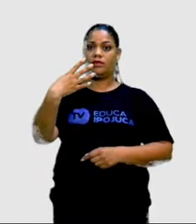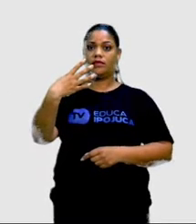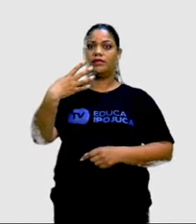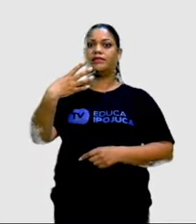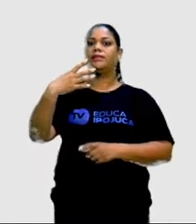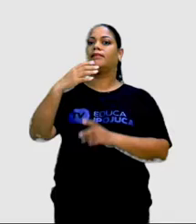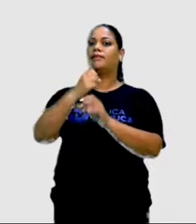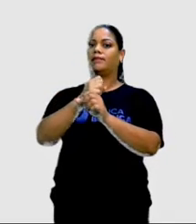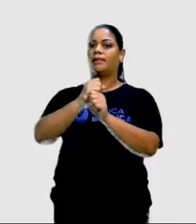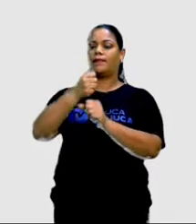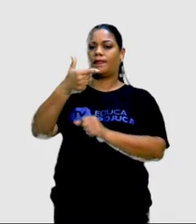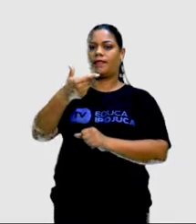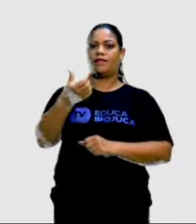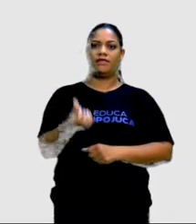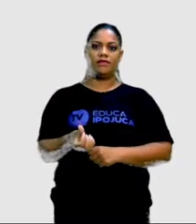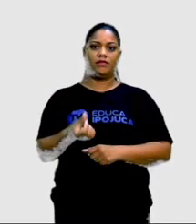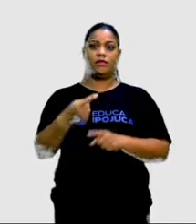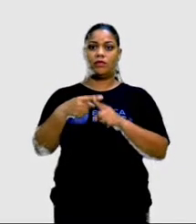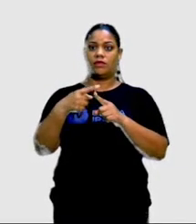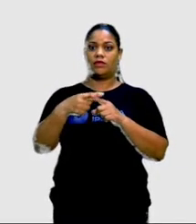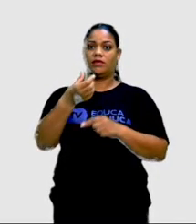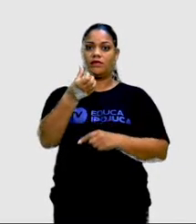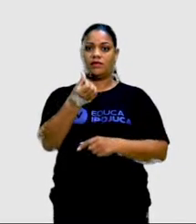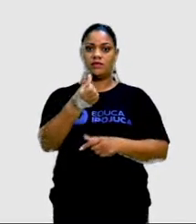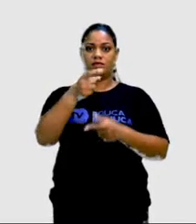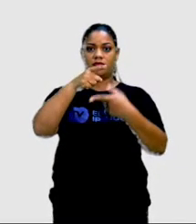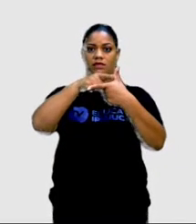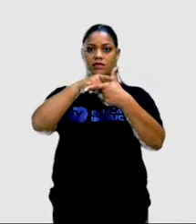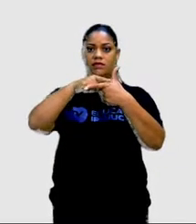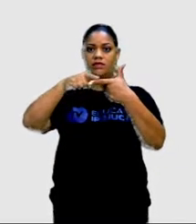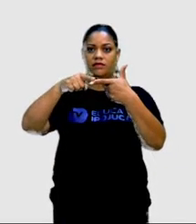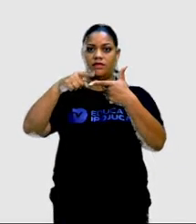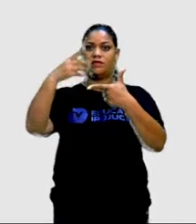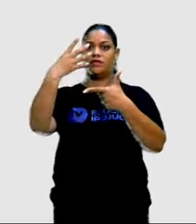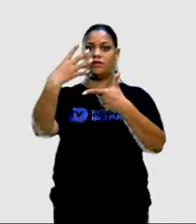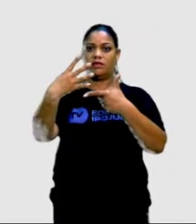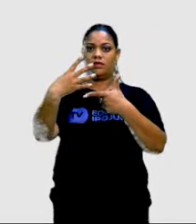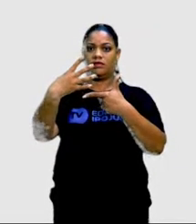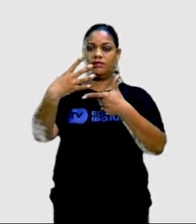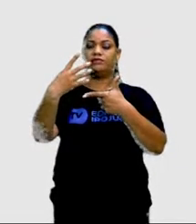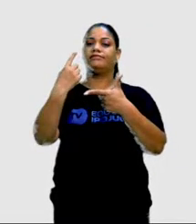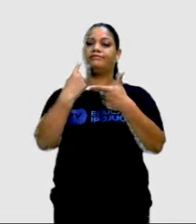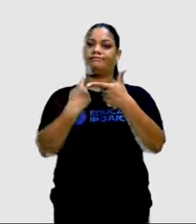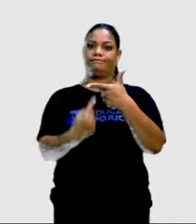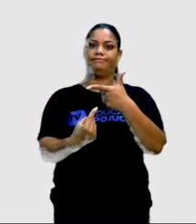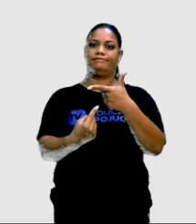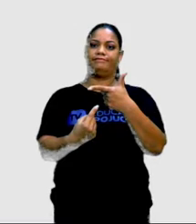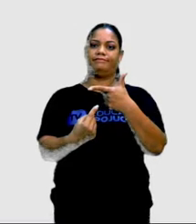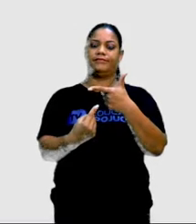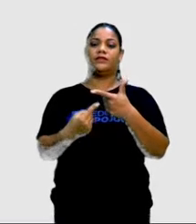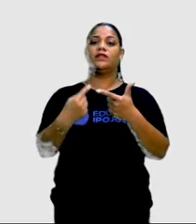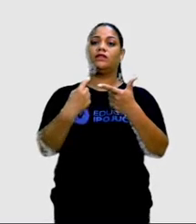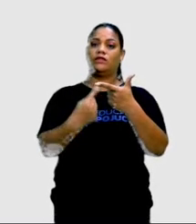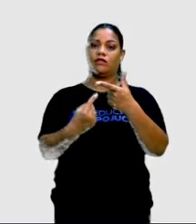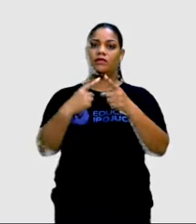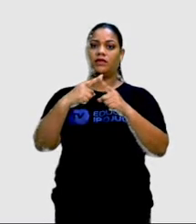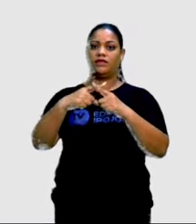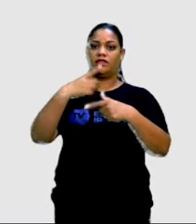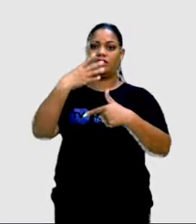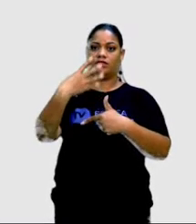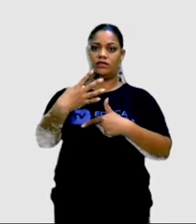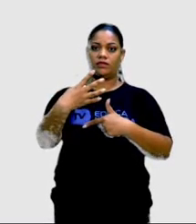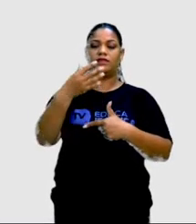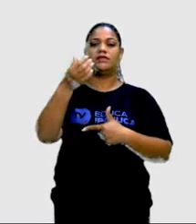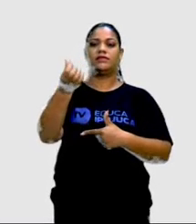achei. Por quê? 6 dividido para 4, cada um vai ganhar 1. Uma vez 4 é 4. Aí